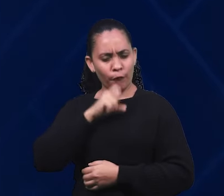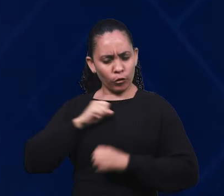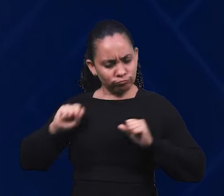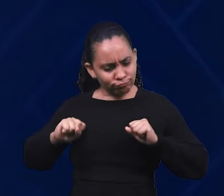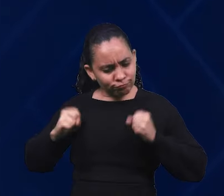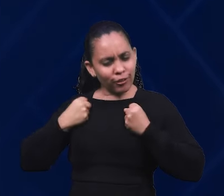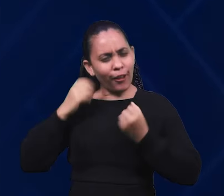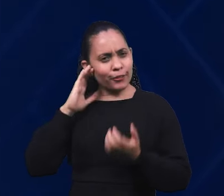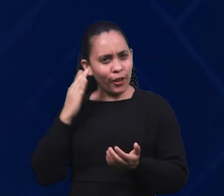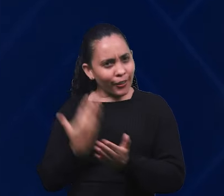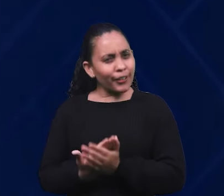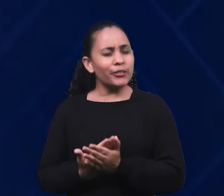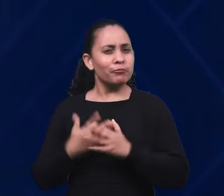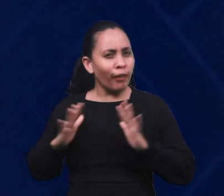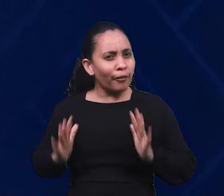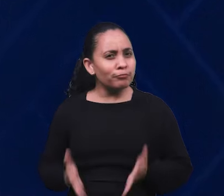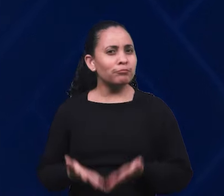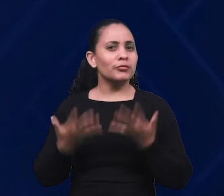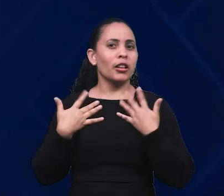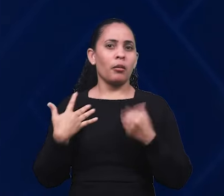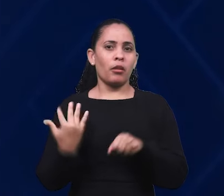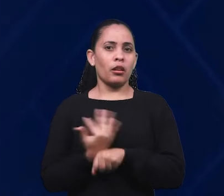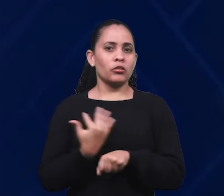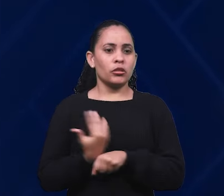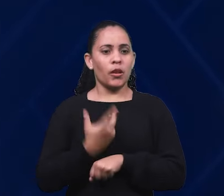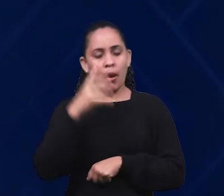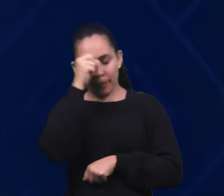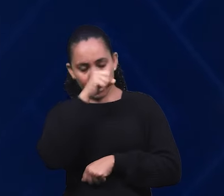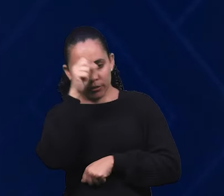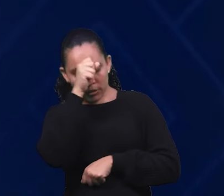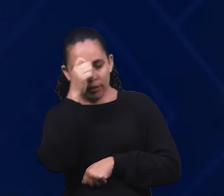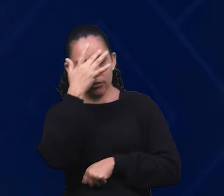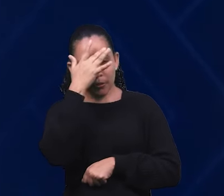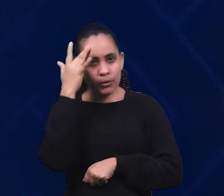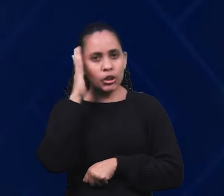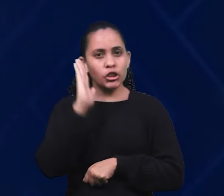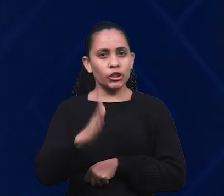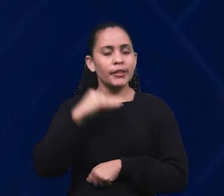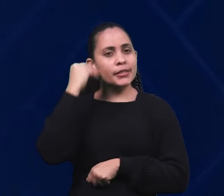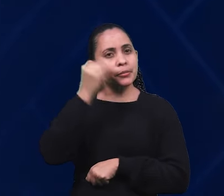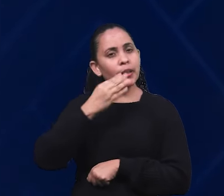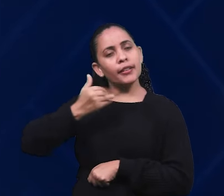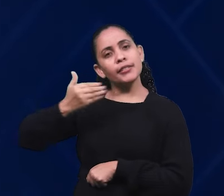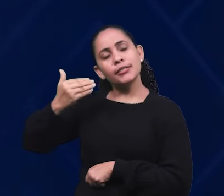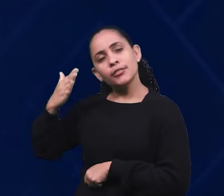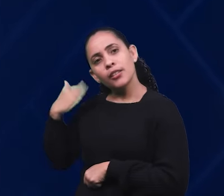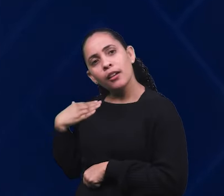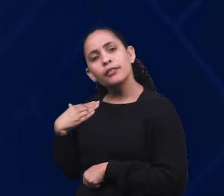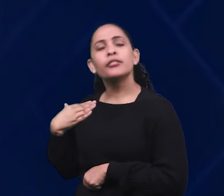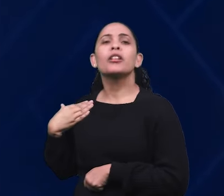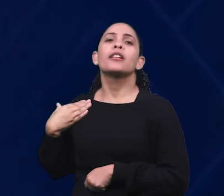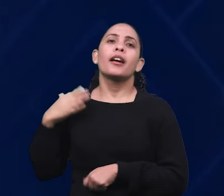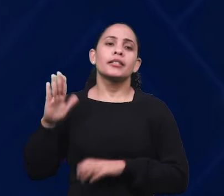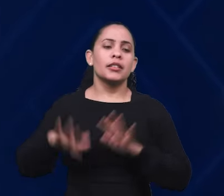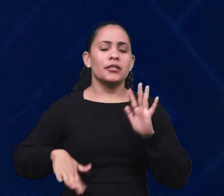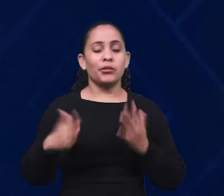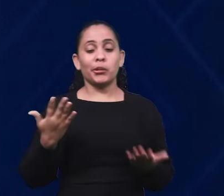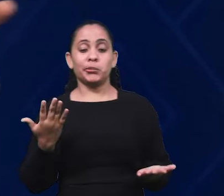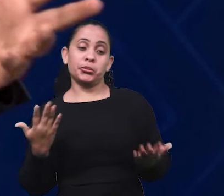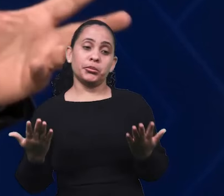juventude e resistir ou não ao aprendizado de quem tem uma experiência maior, né? Então, às vezes ele fica